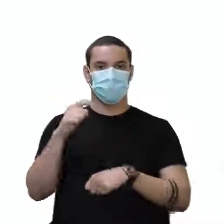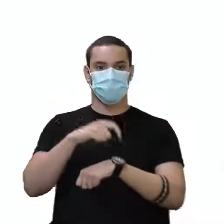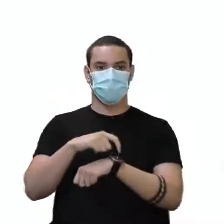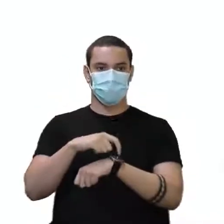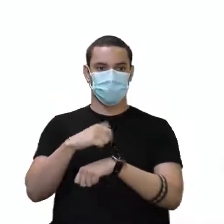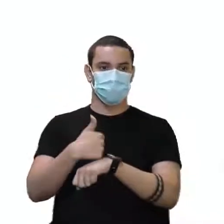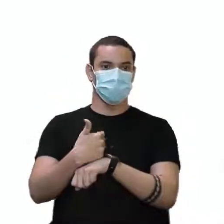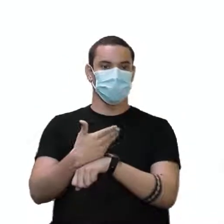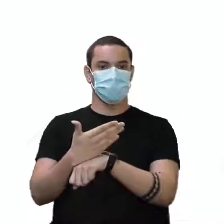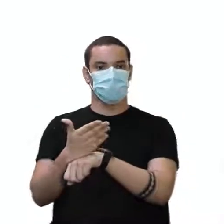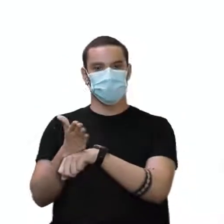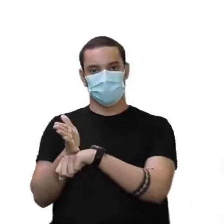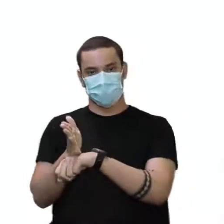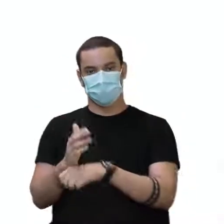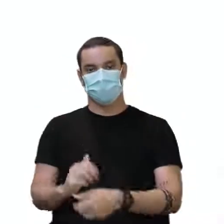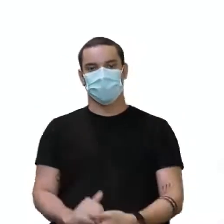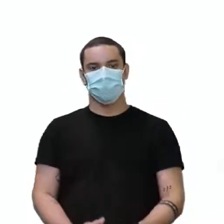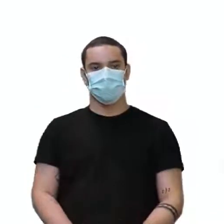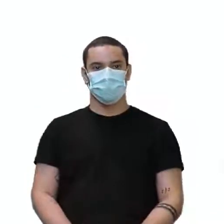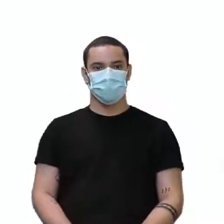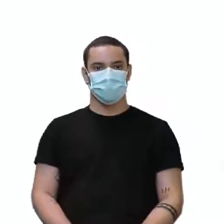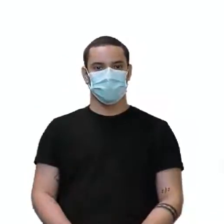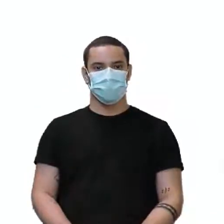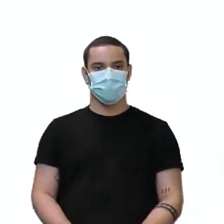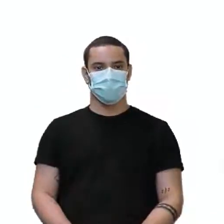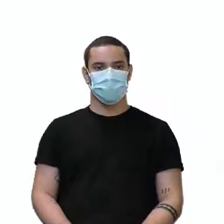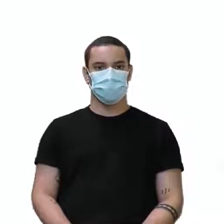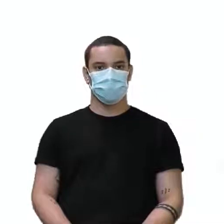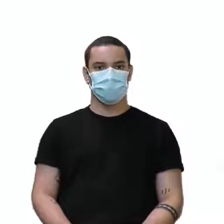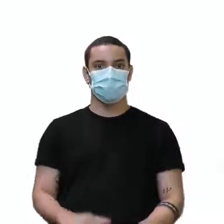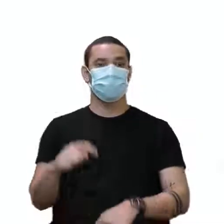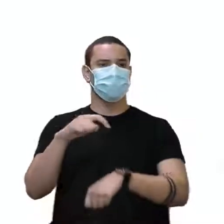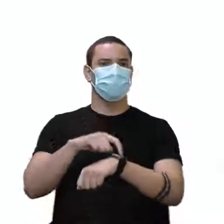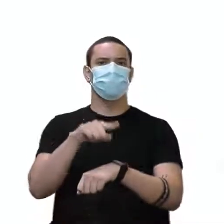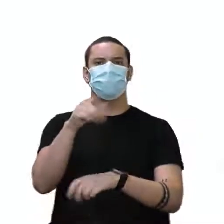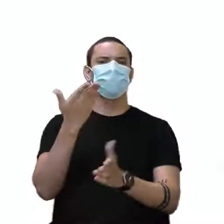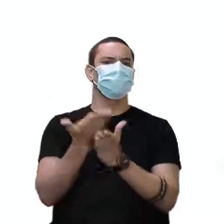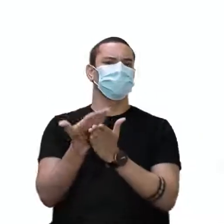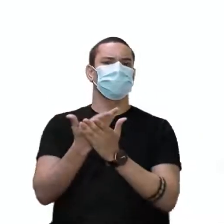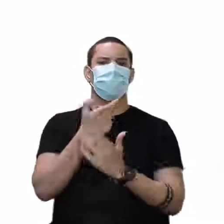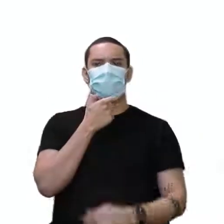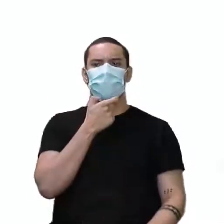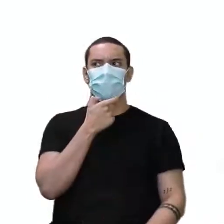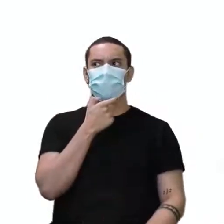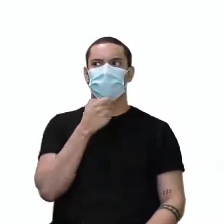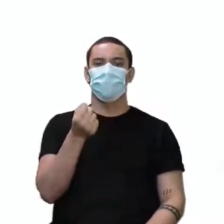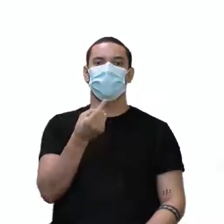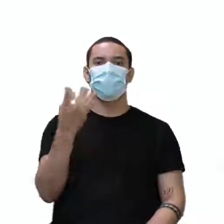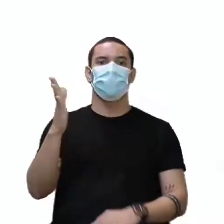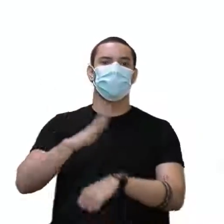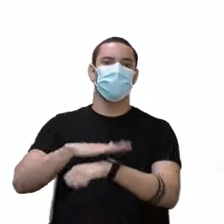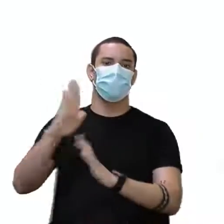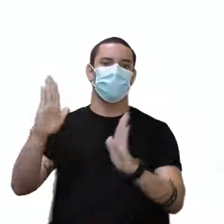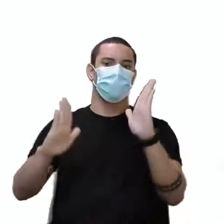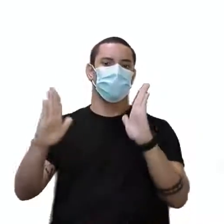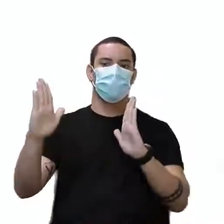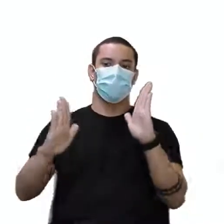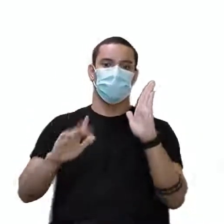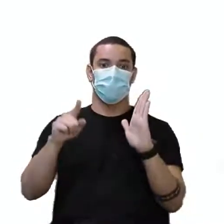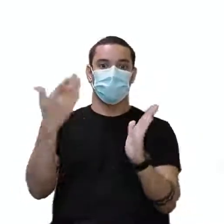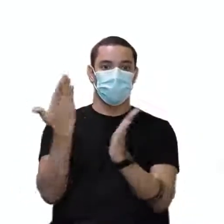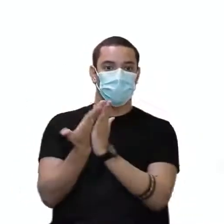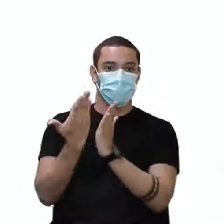tempo? How long have you studied English? Quanto tempo você estuda inglês, né? Quanto tempo você